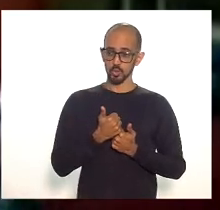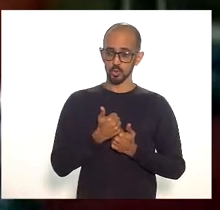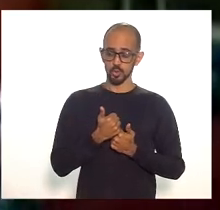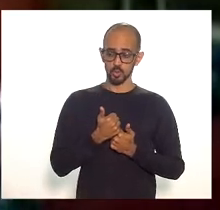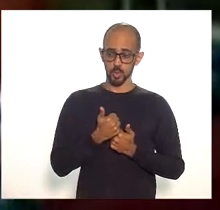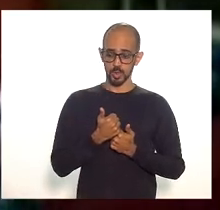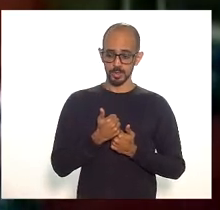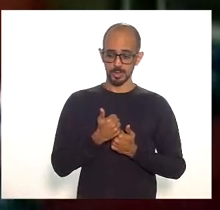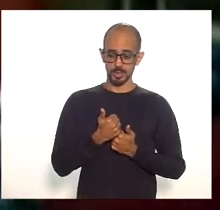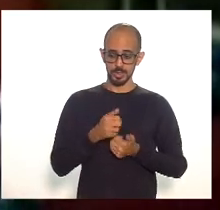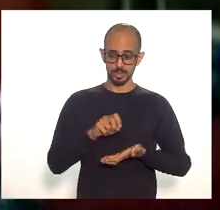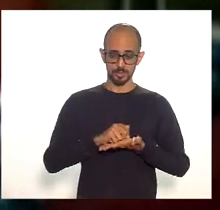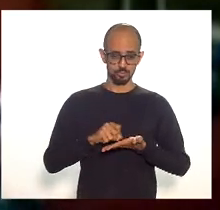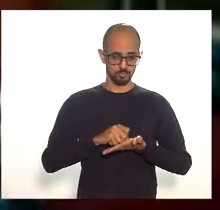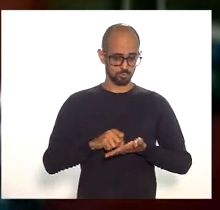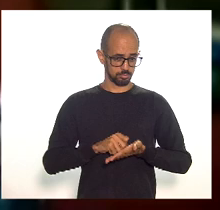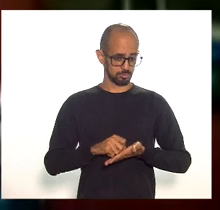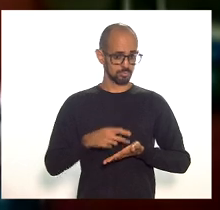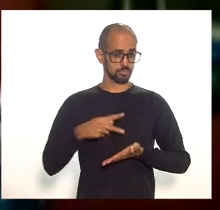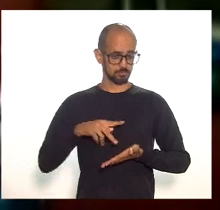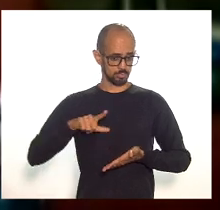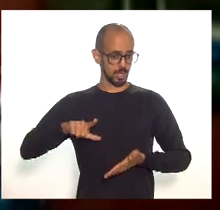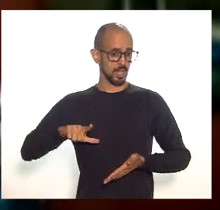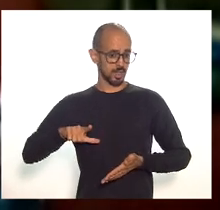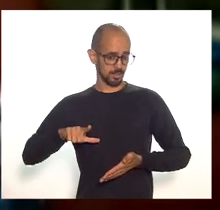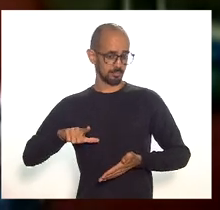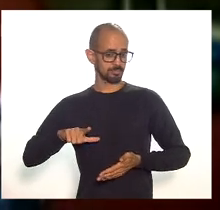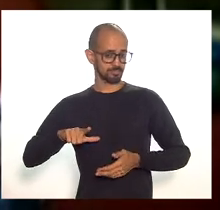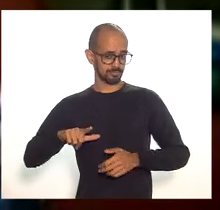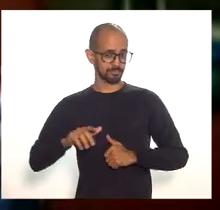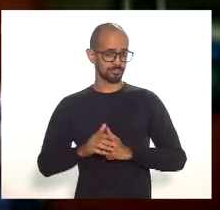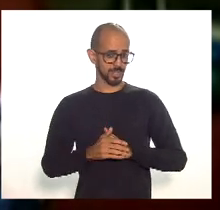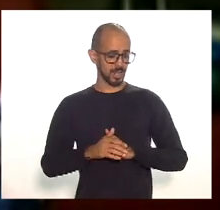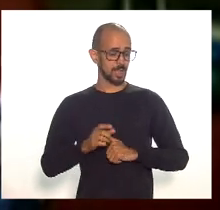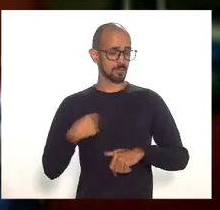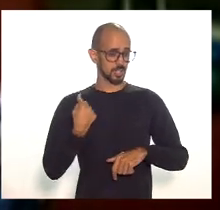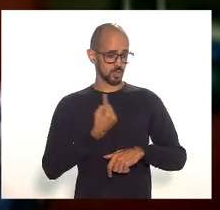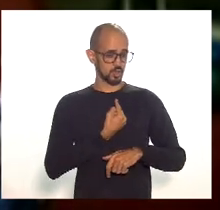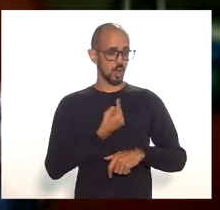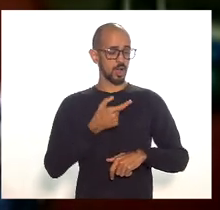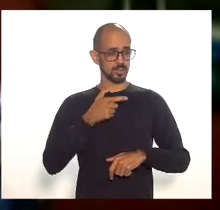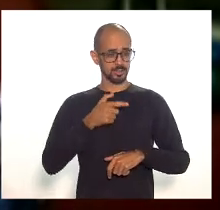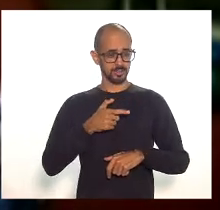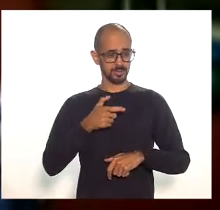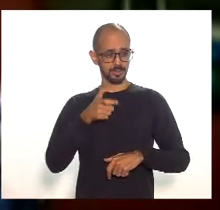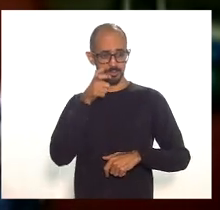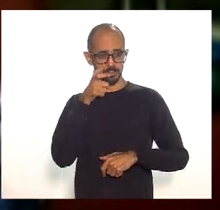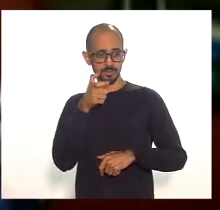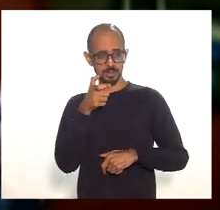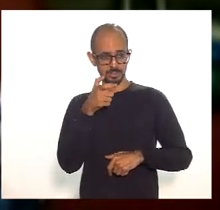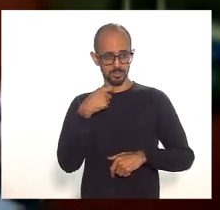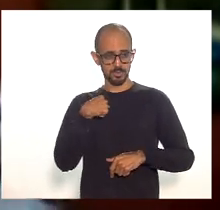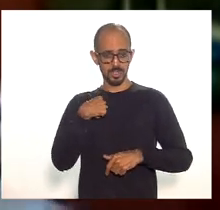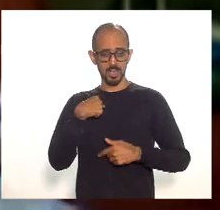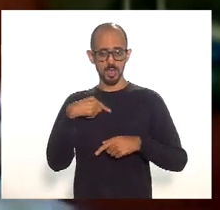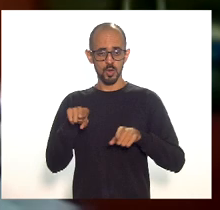projeto e dizer que realmente o que nós pretendemos, e eu, à frente